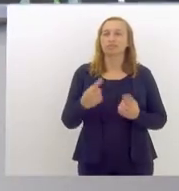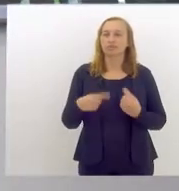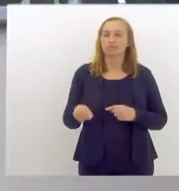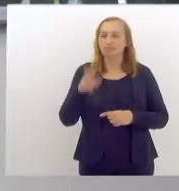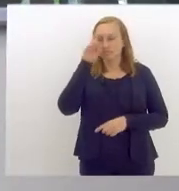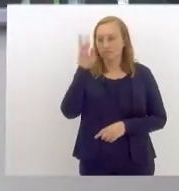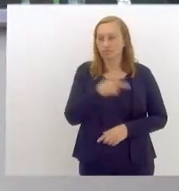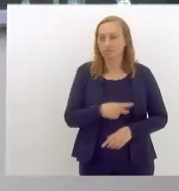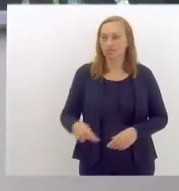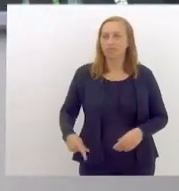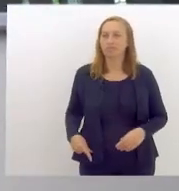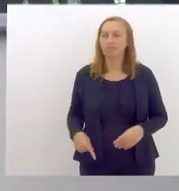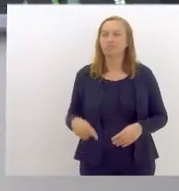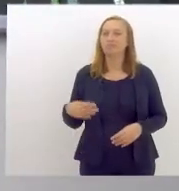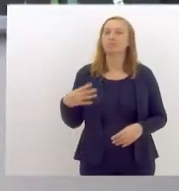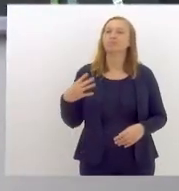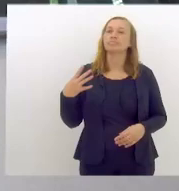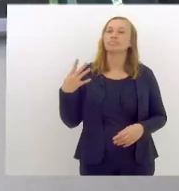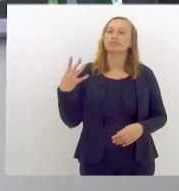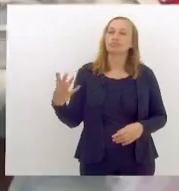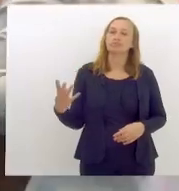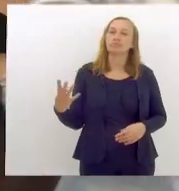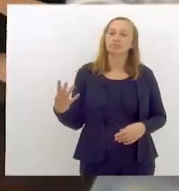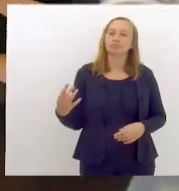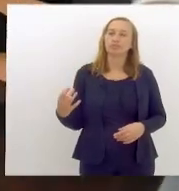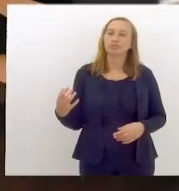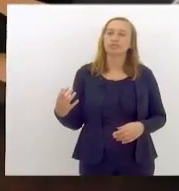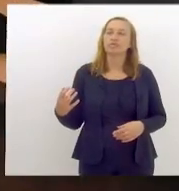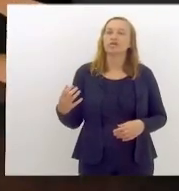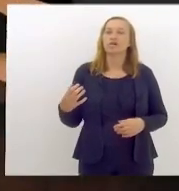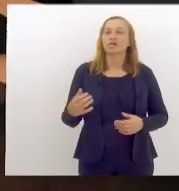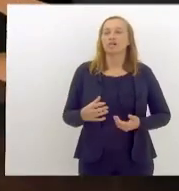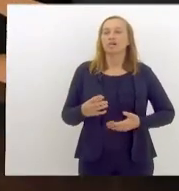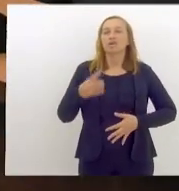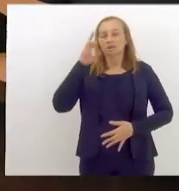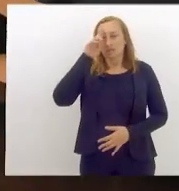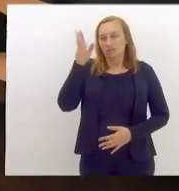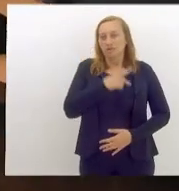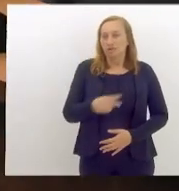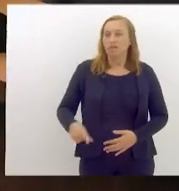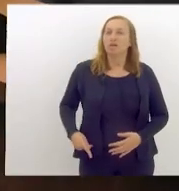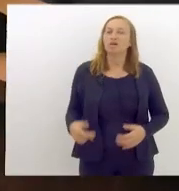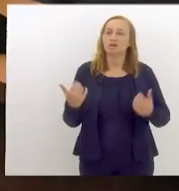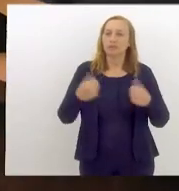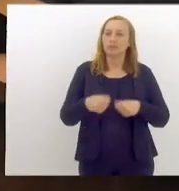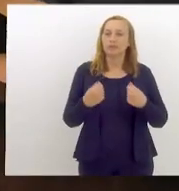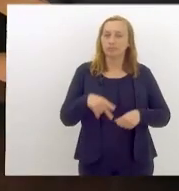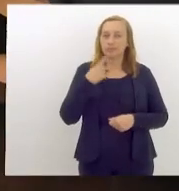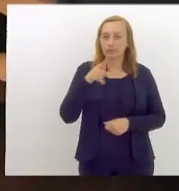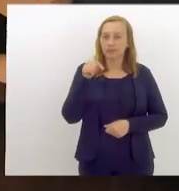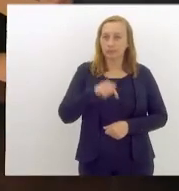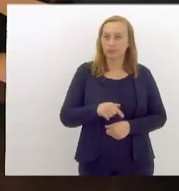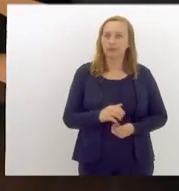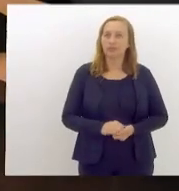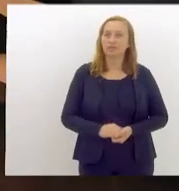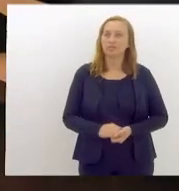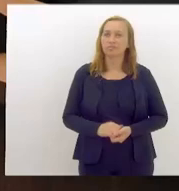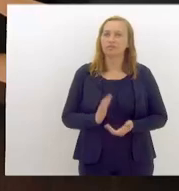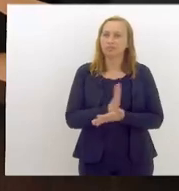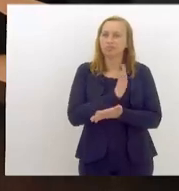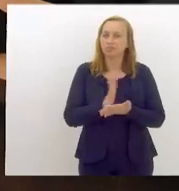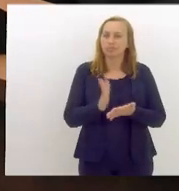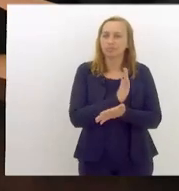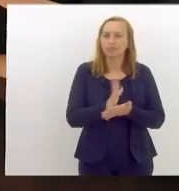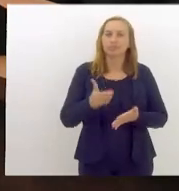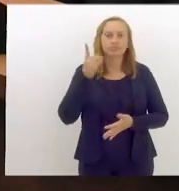Deputado Flávio Serafim volta divergente senhor presidente a gente precisa trazer a luz aqui alguns